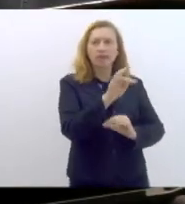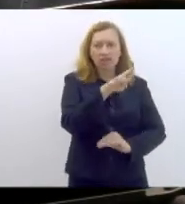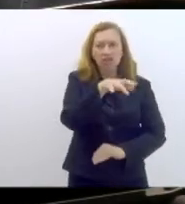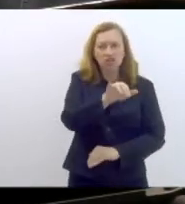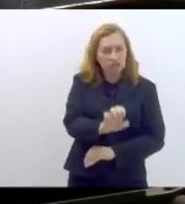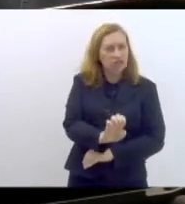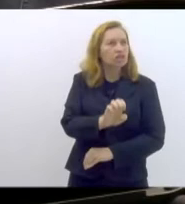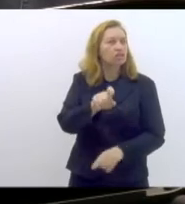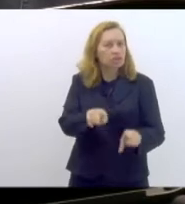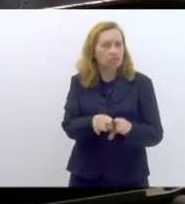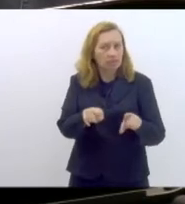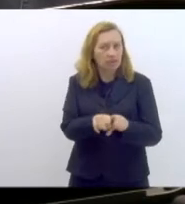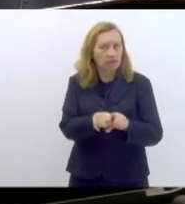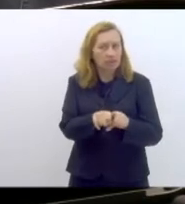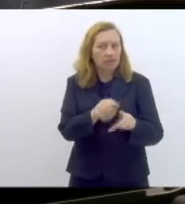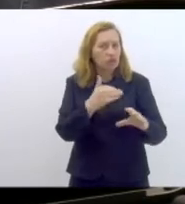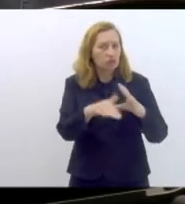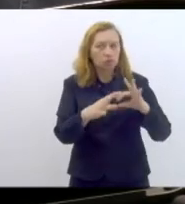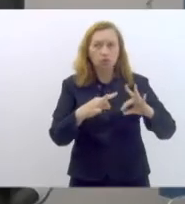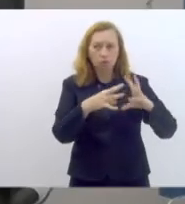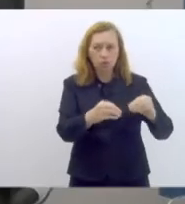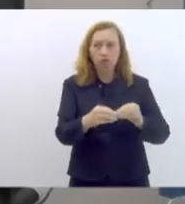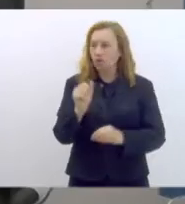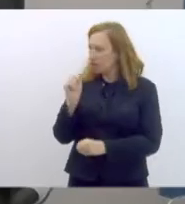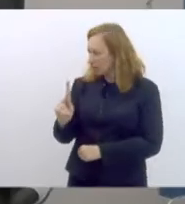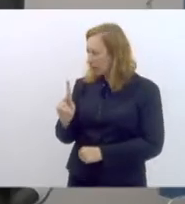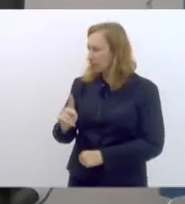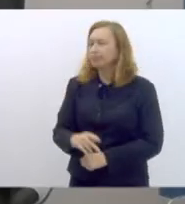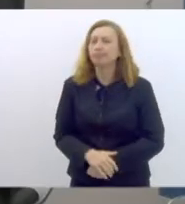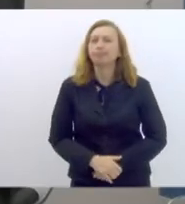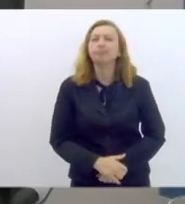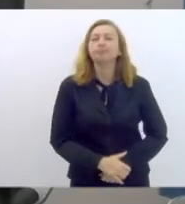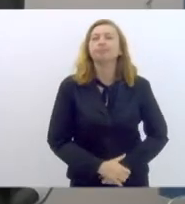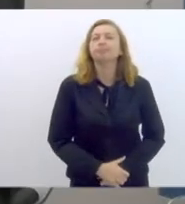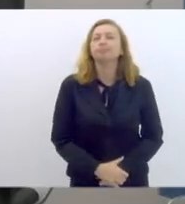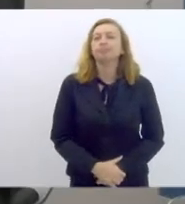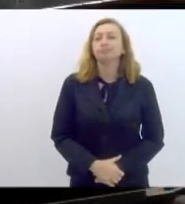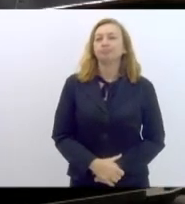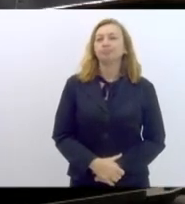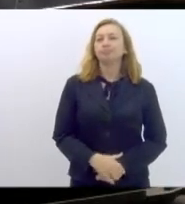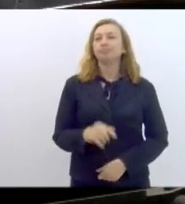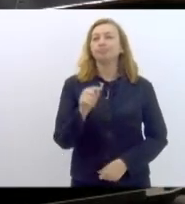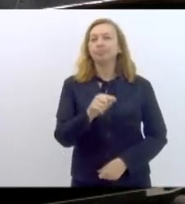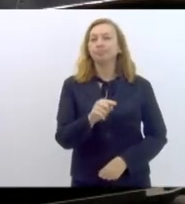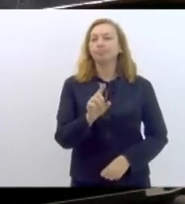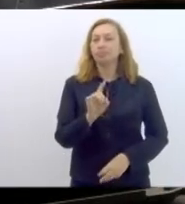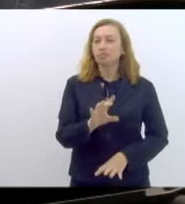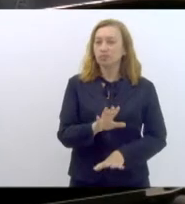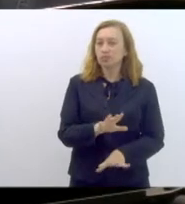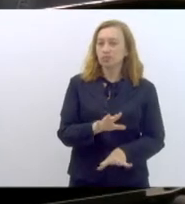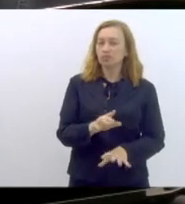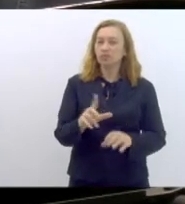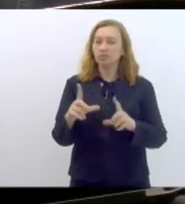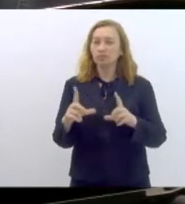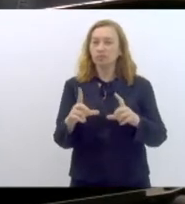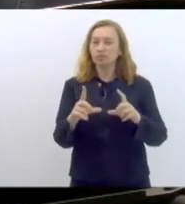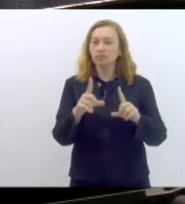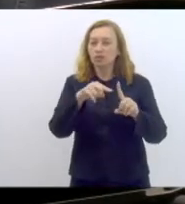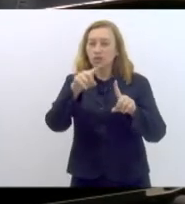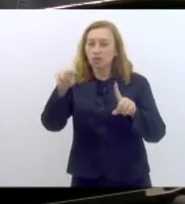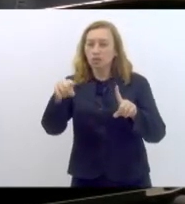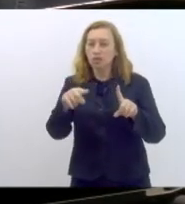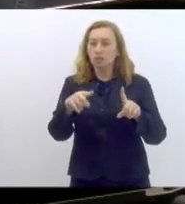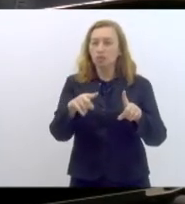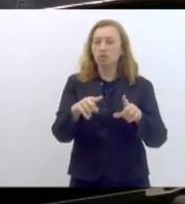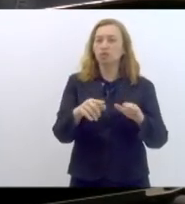também. Tá. Eu tenho contato dela. Encaminho já a apresentação agora mesmo. Ok. Aqui é só, na verdade, mais um gráfico mostrando a evolução do estoque,